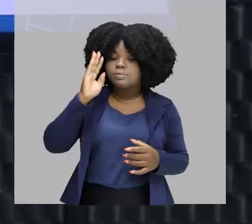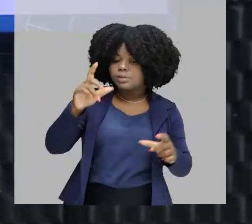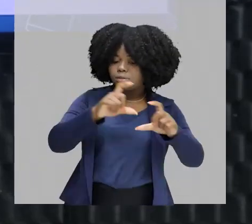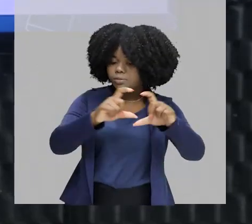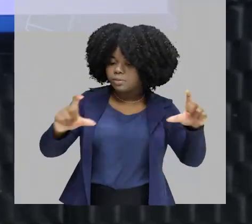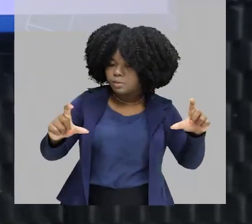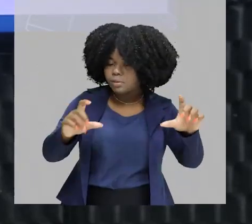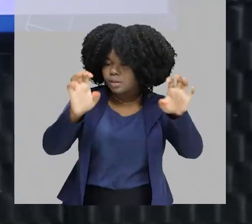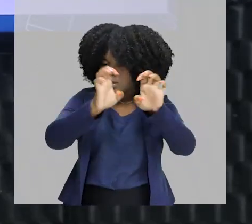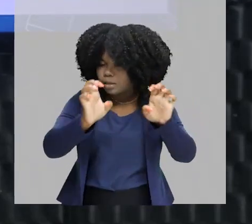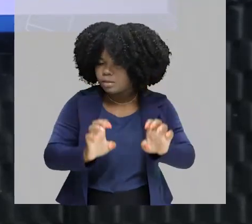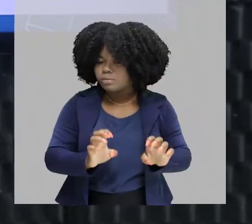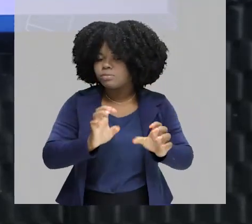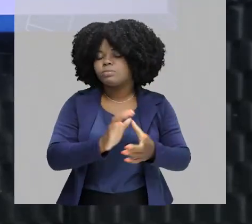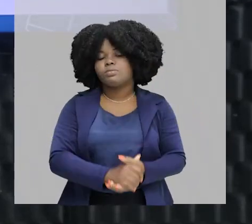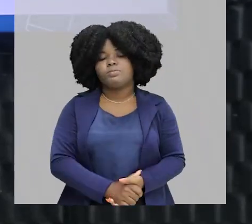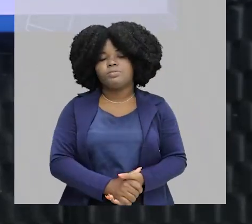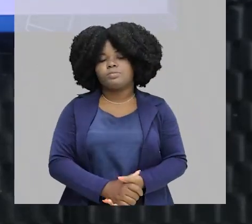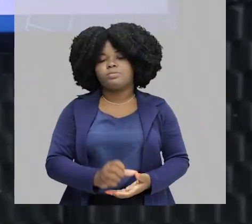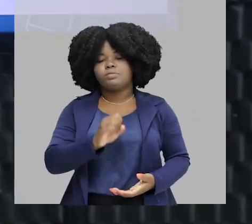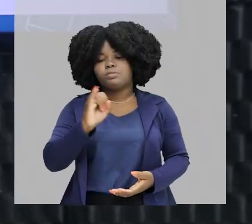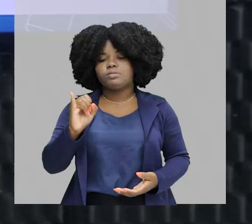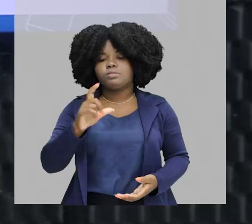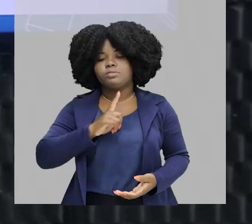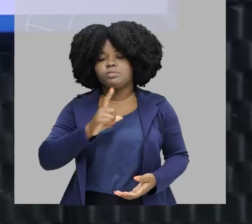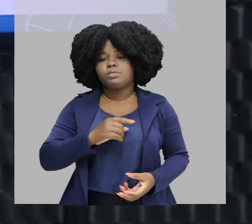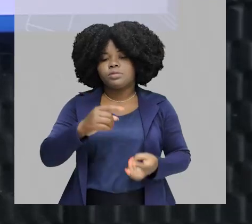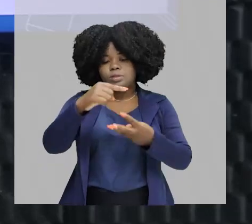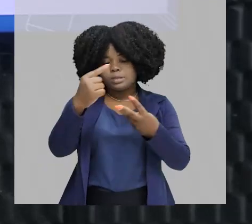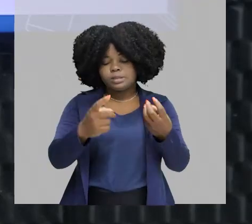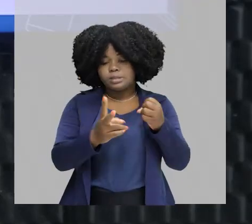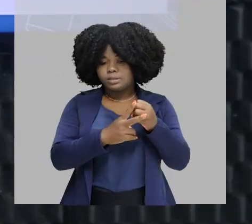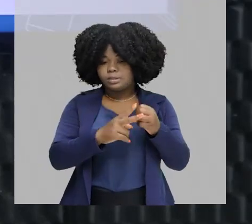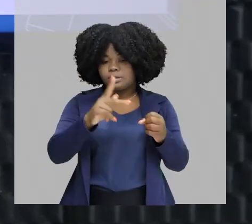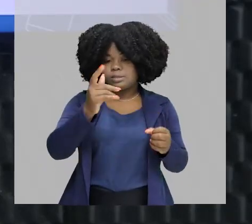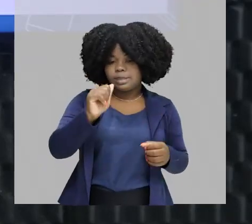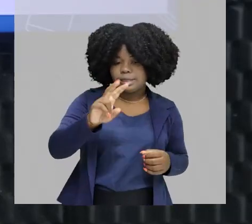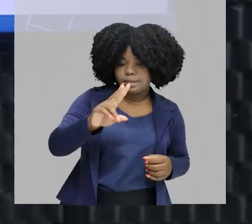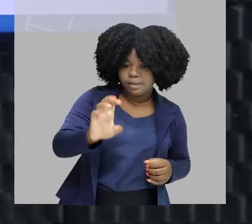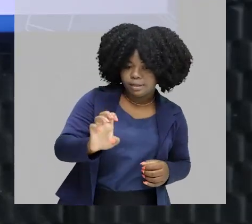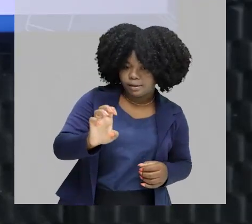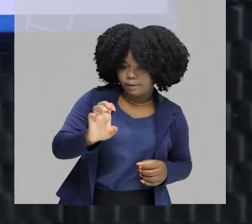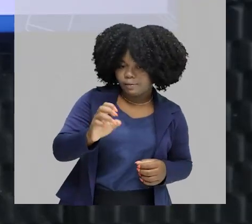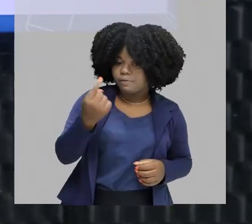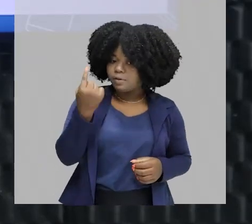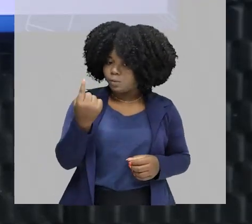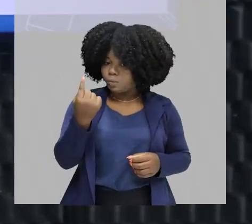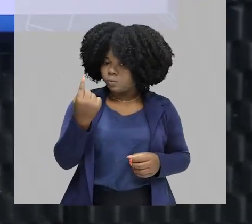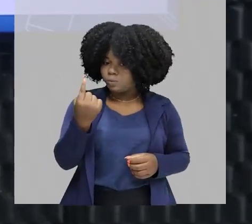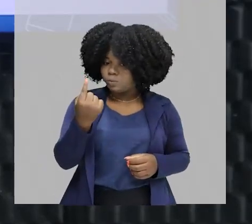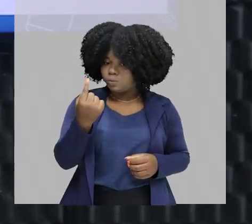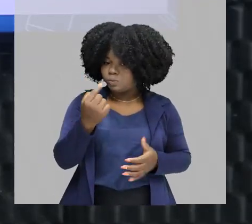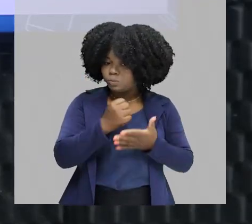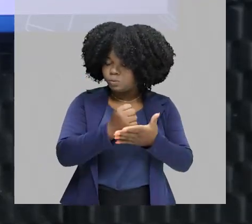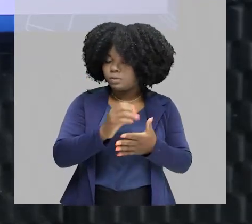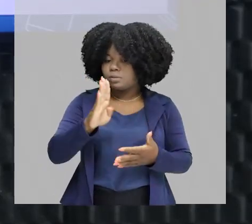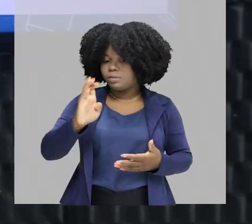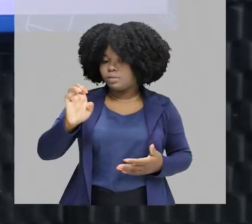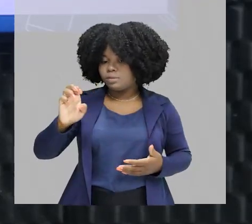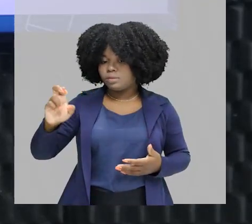da estrutura. Se eu tenho 3 verbos, have, um verbo auxiliar,